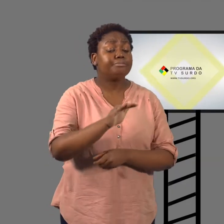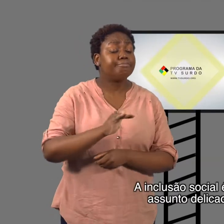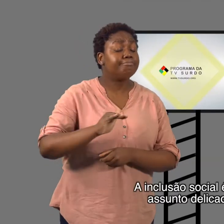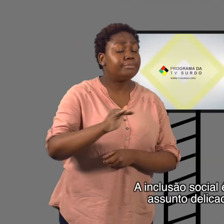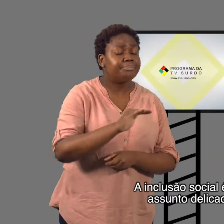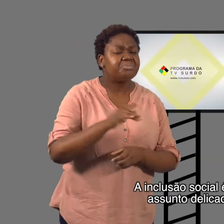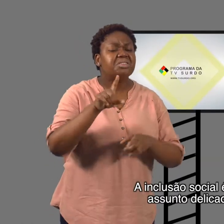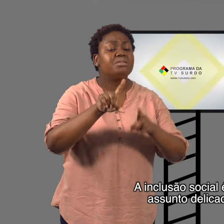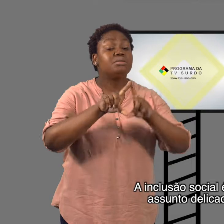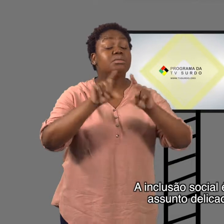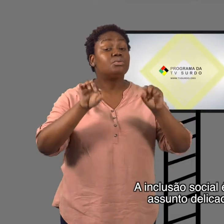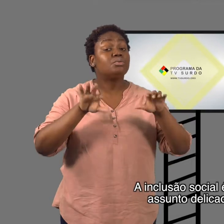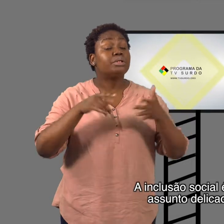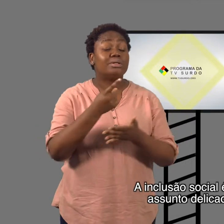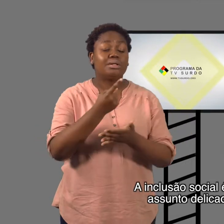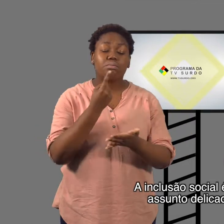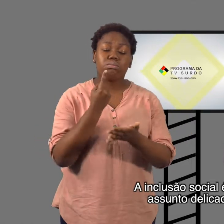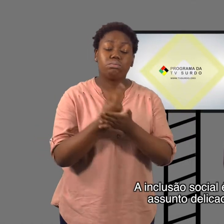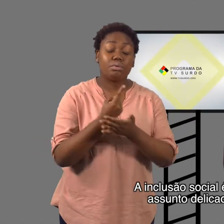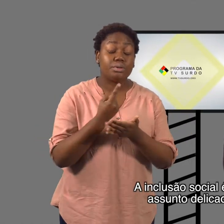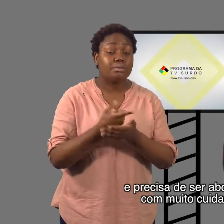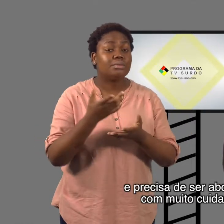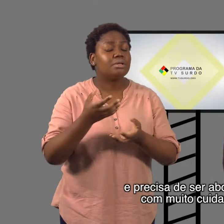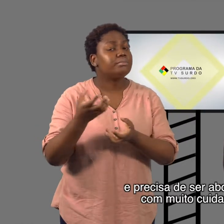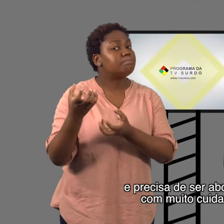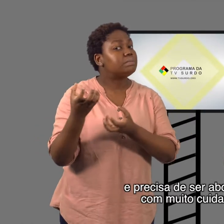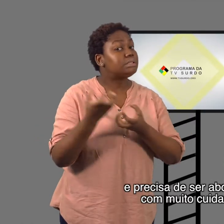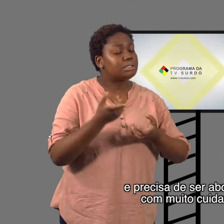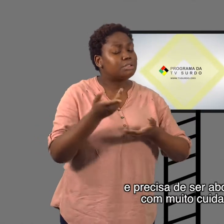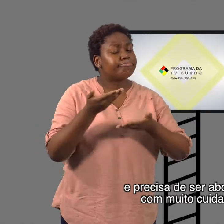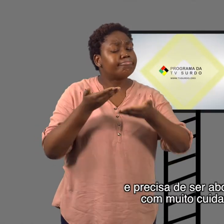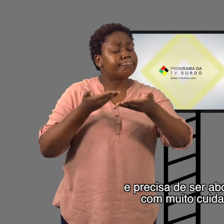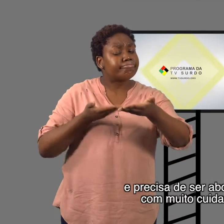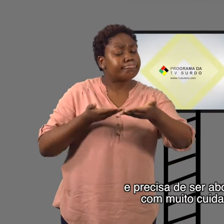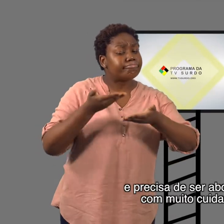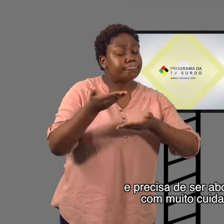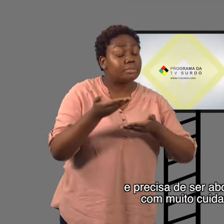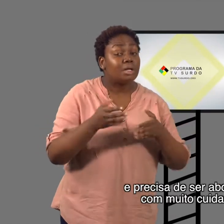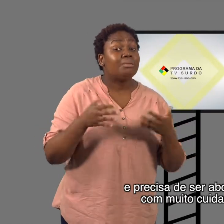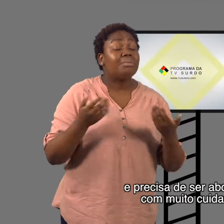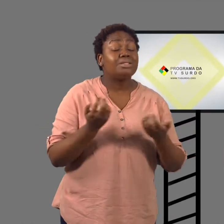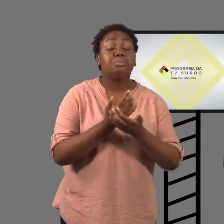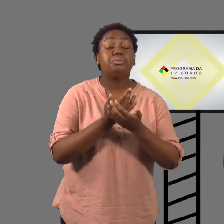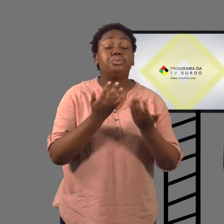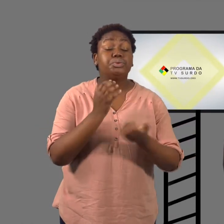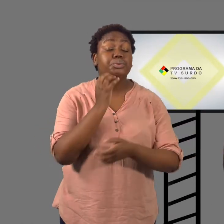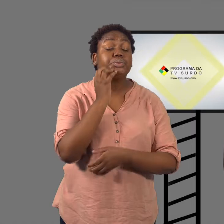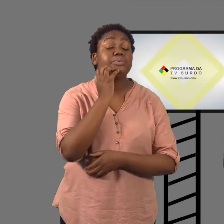A inclusão social é um assunto delicado e precisa ser abordado com muito cuidado.